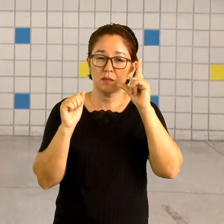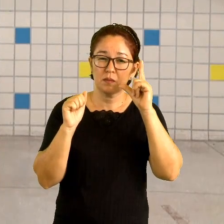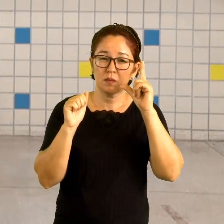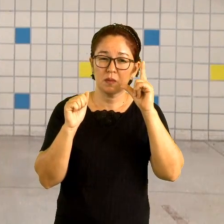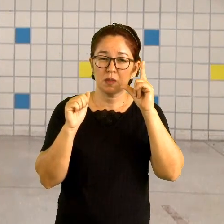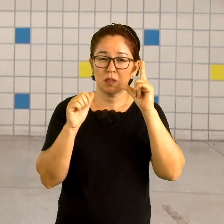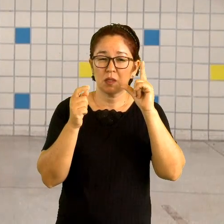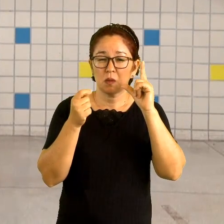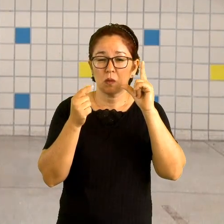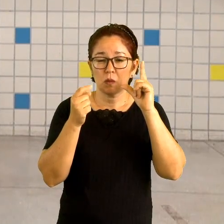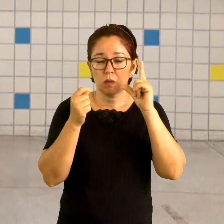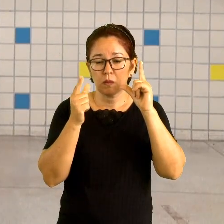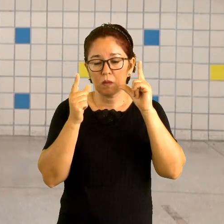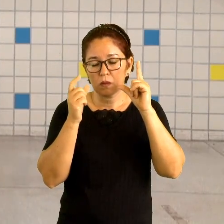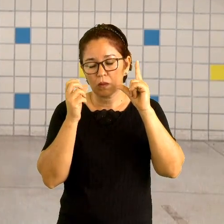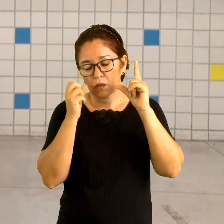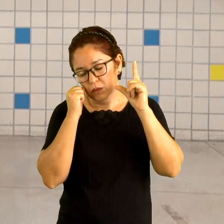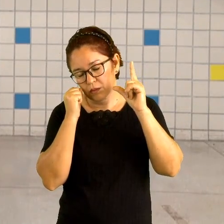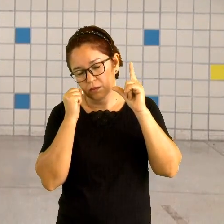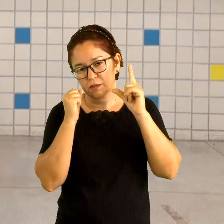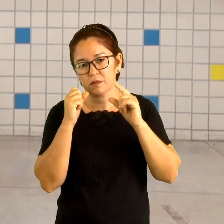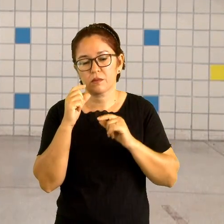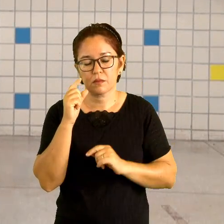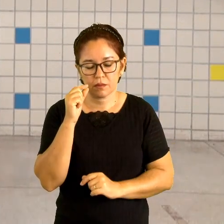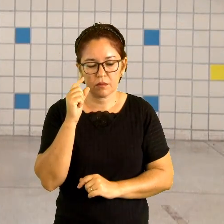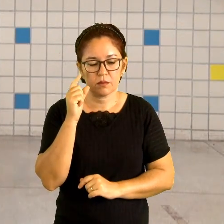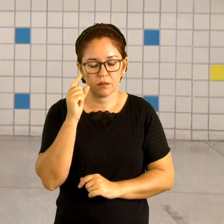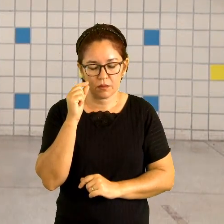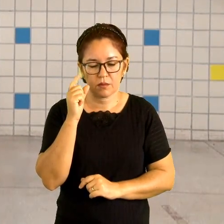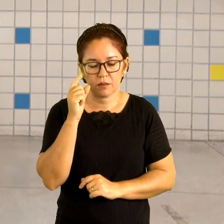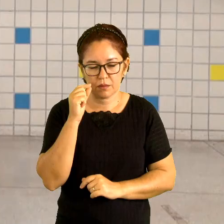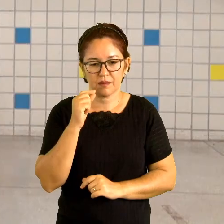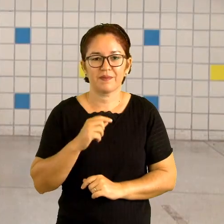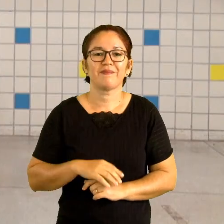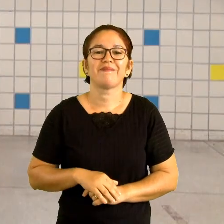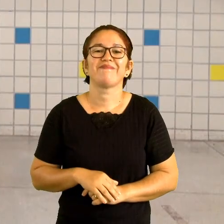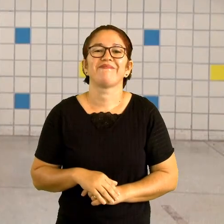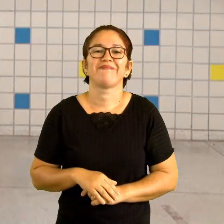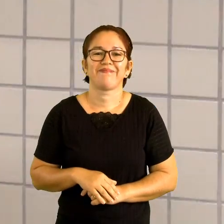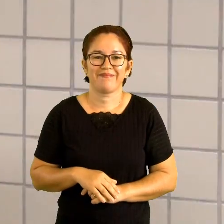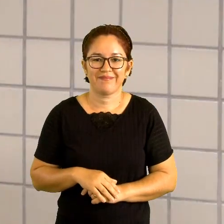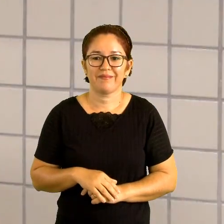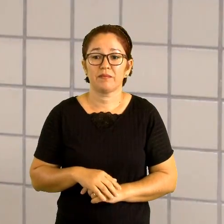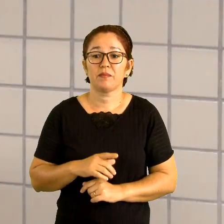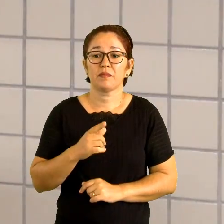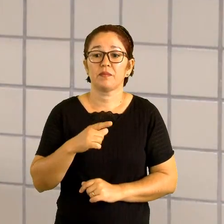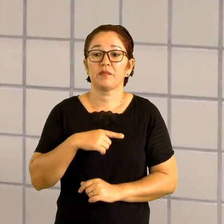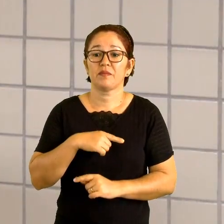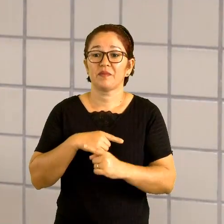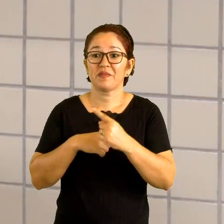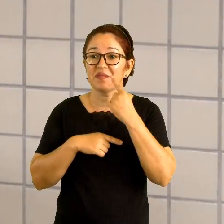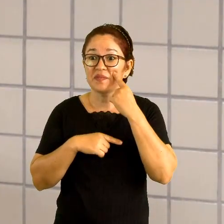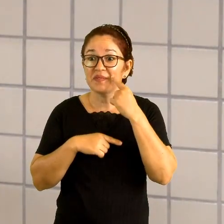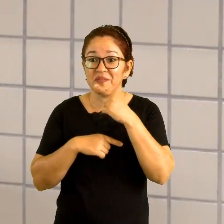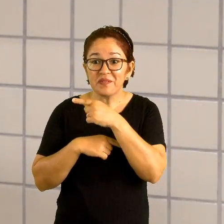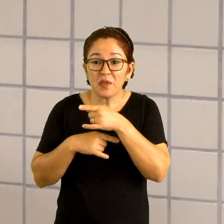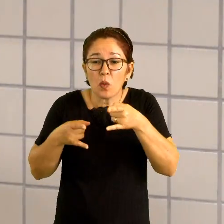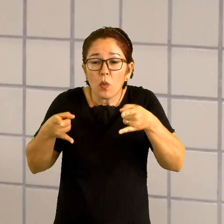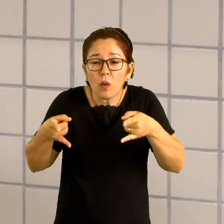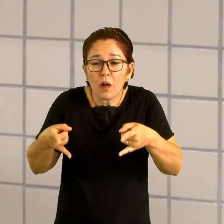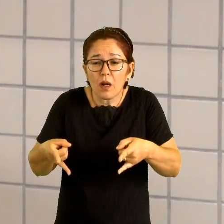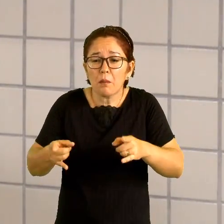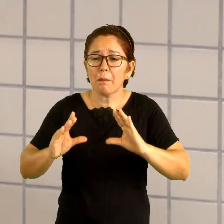ainda despertando. Então eu acredito que a casa estava lá, ó, tentando acordar. Aí tinha uma cama toda